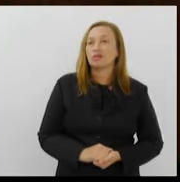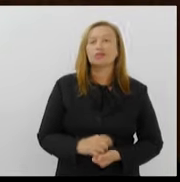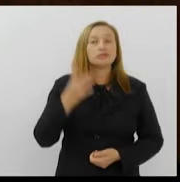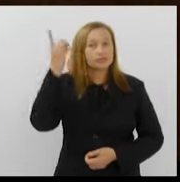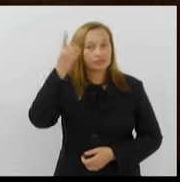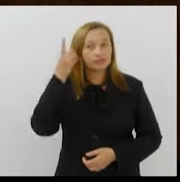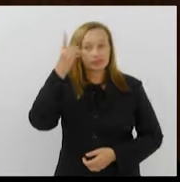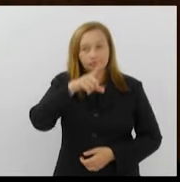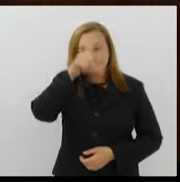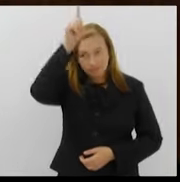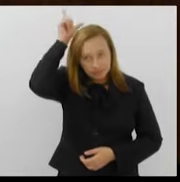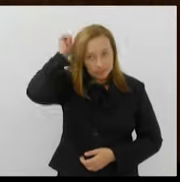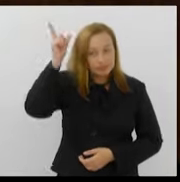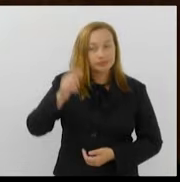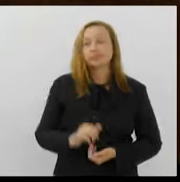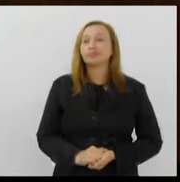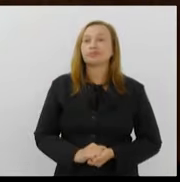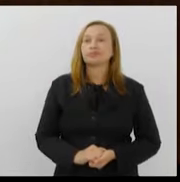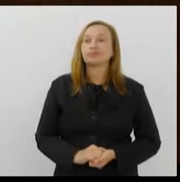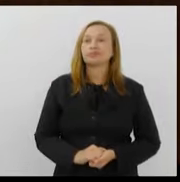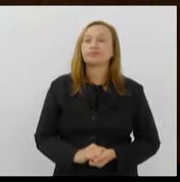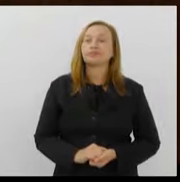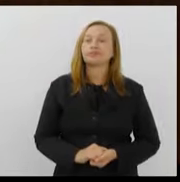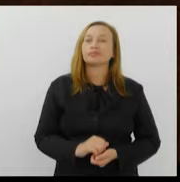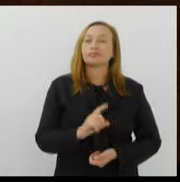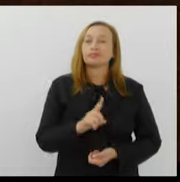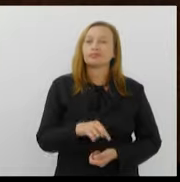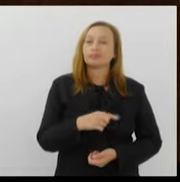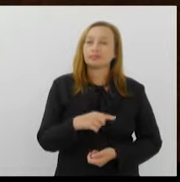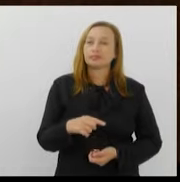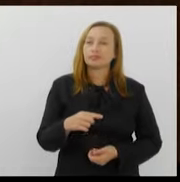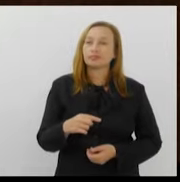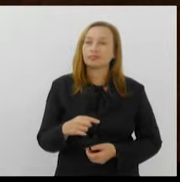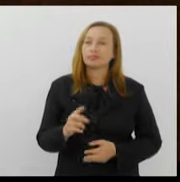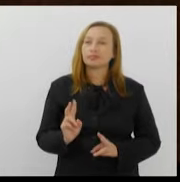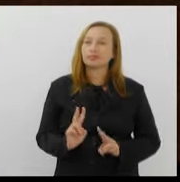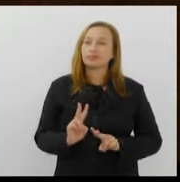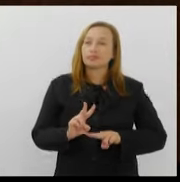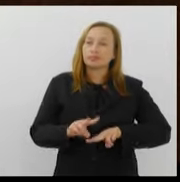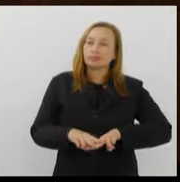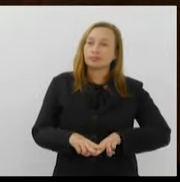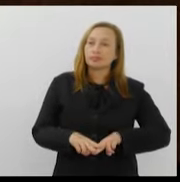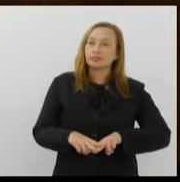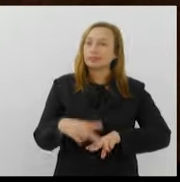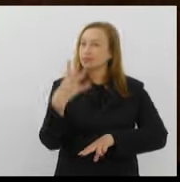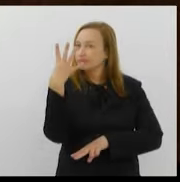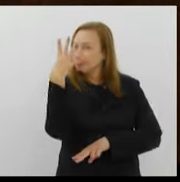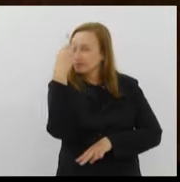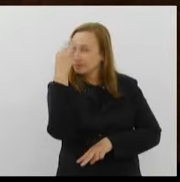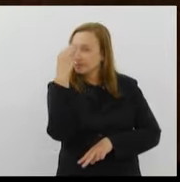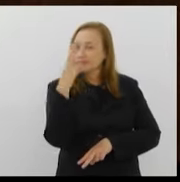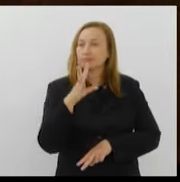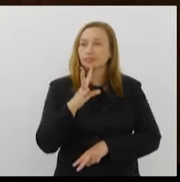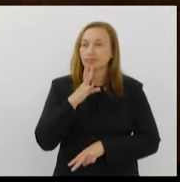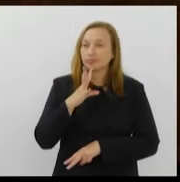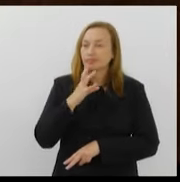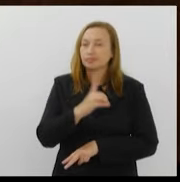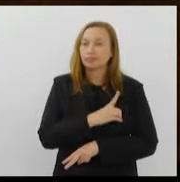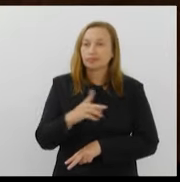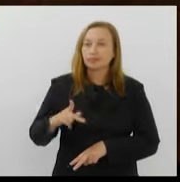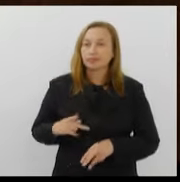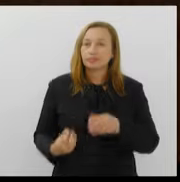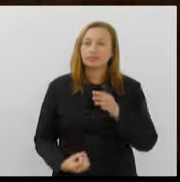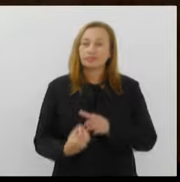Luiz Paulo, que veda, por exemplo, a prisão por réus reconhecimento fotográfico, a defensoria produziu um